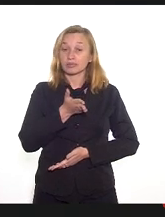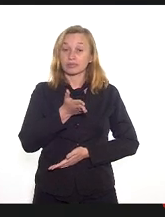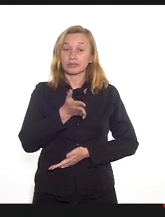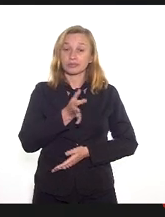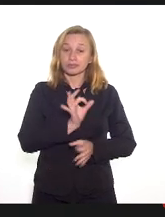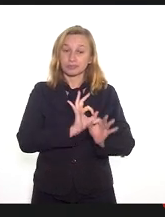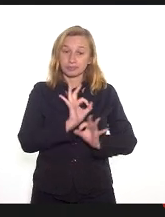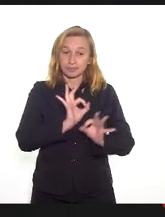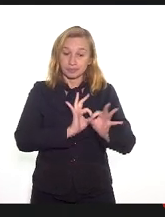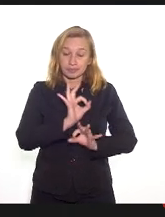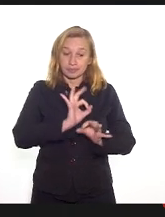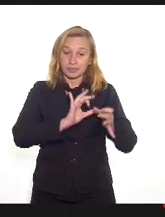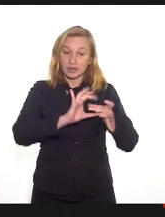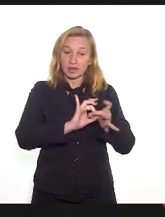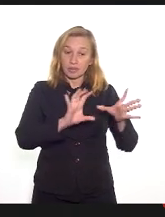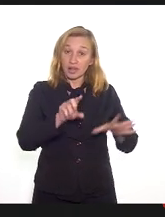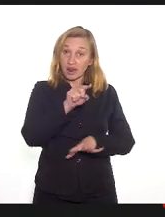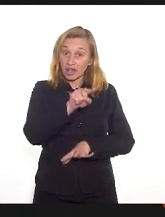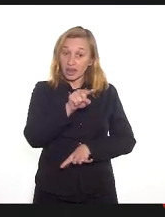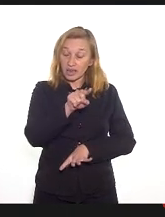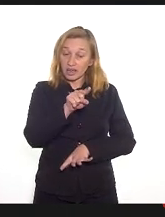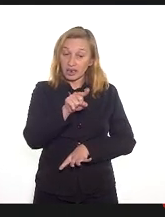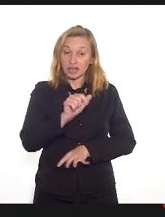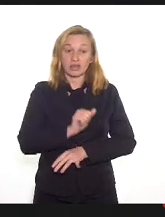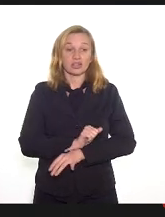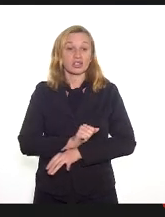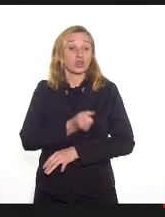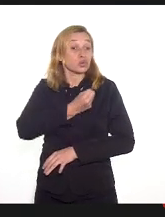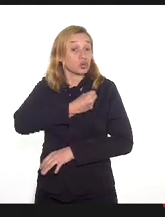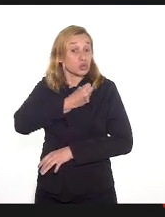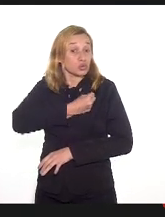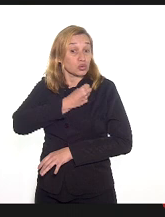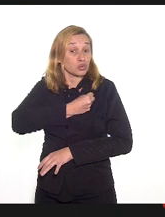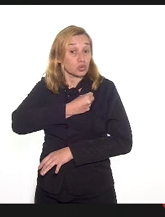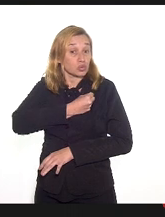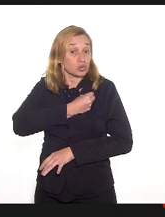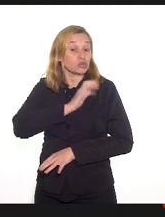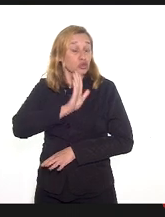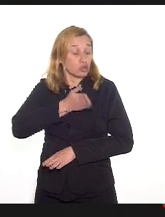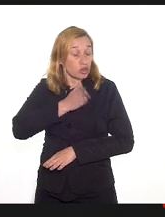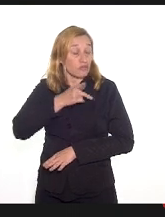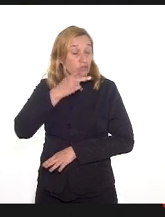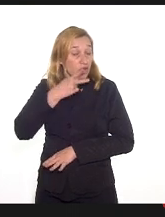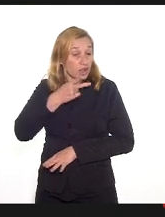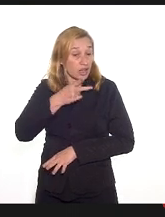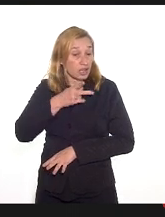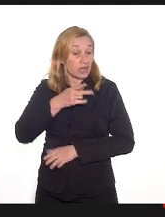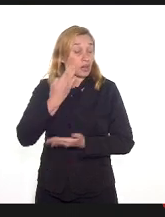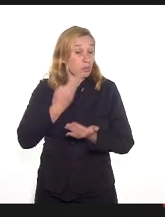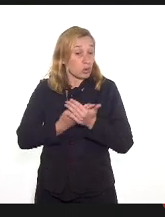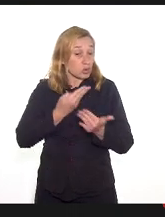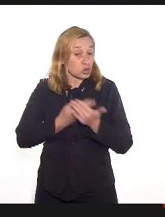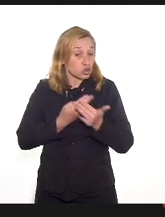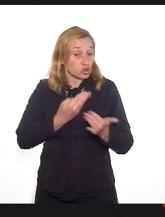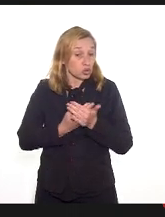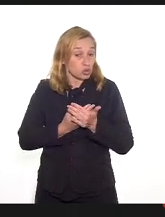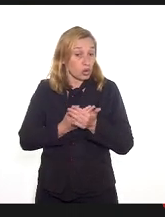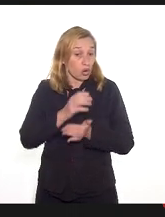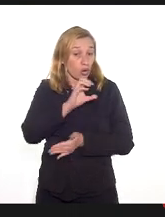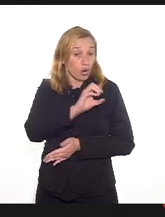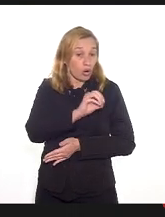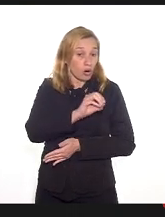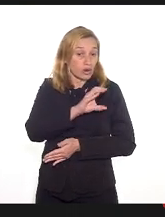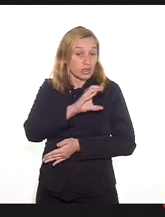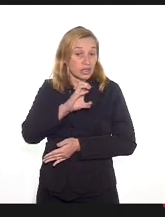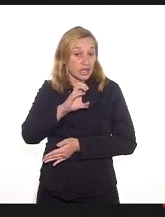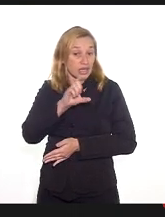e que permitem aquela dimensão, aqueles números que eu citei pelo estudo da OCDE.